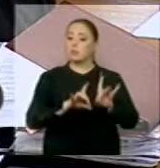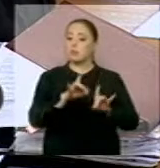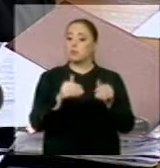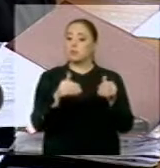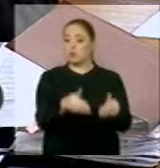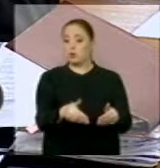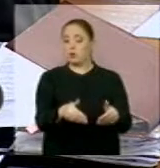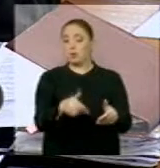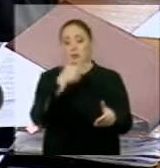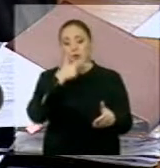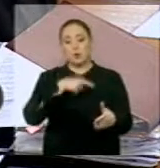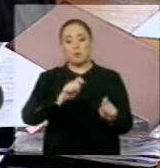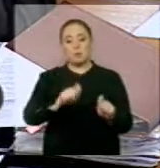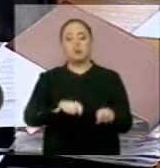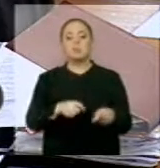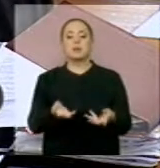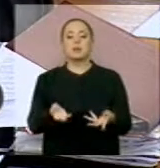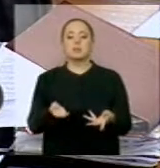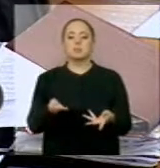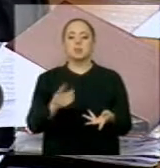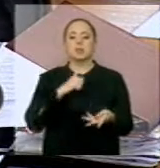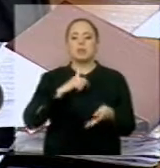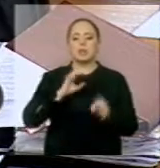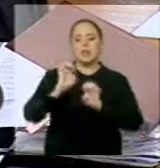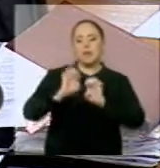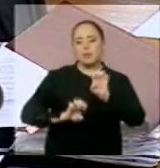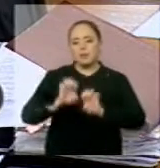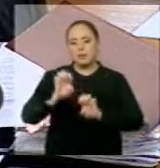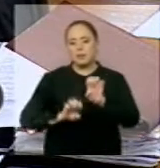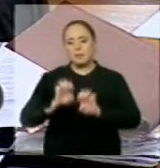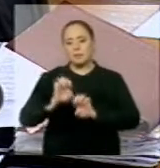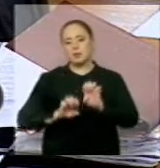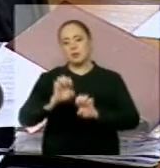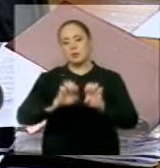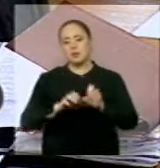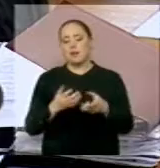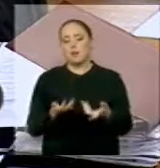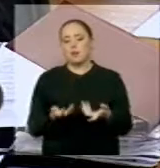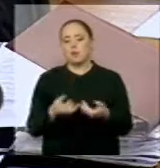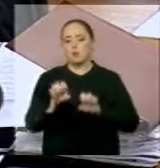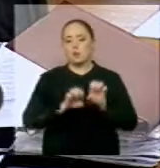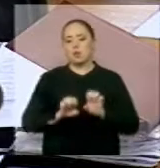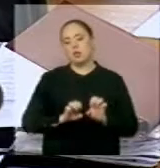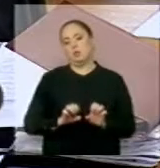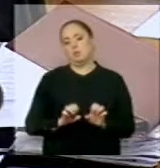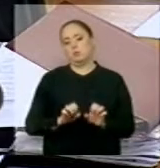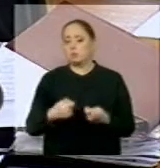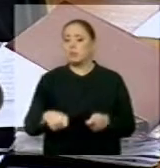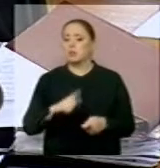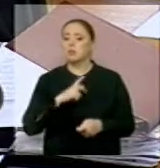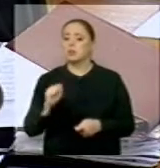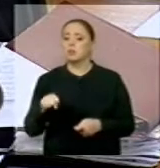se possibilitasse, dentro de um equilíbrio, e é o equilíbrio absolutamente exigível